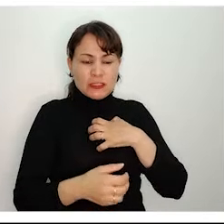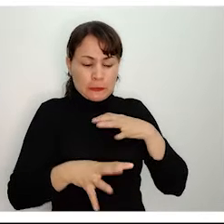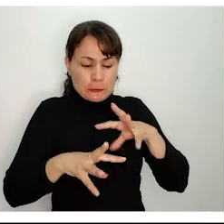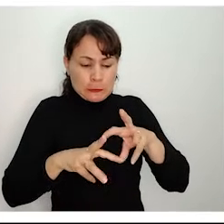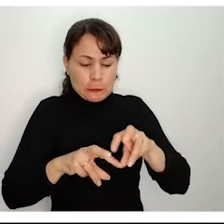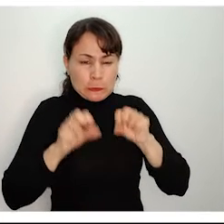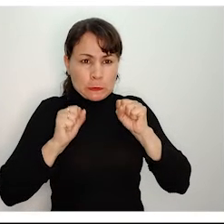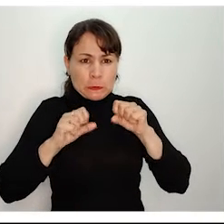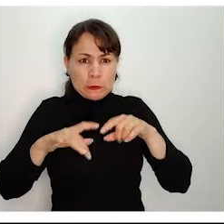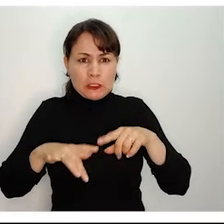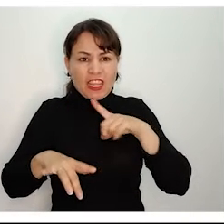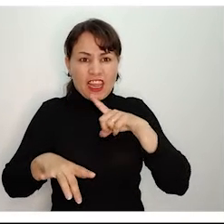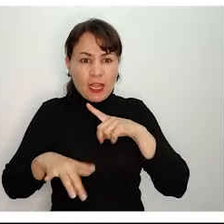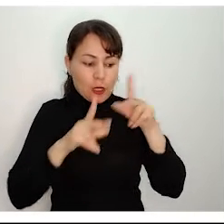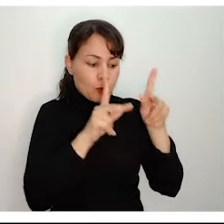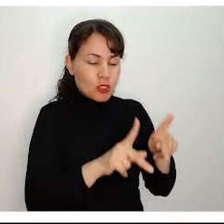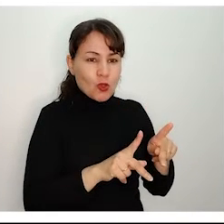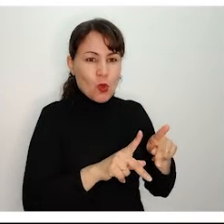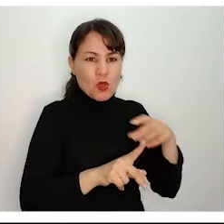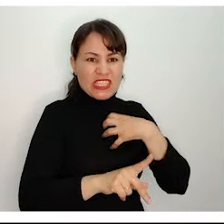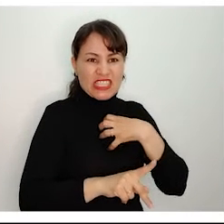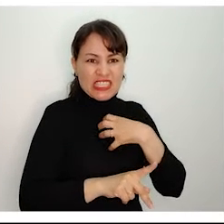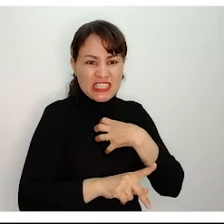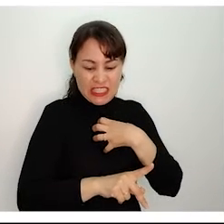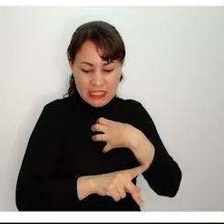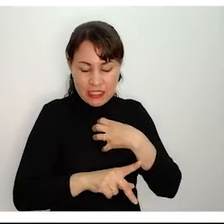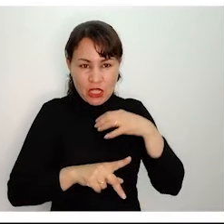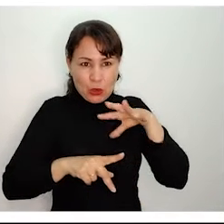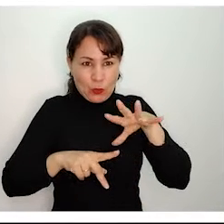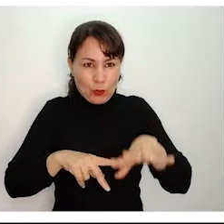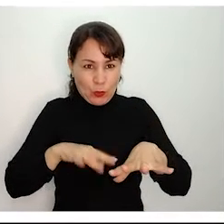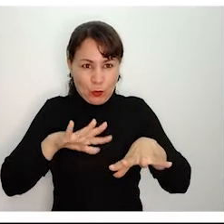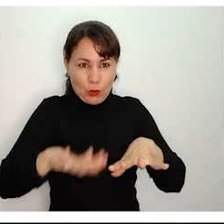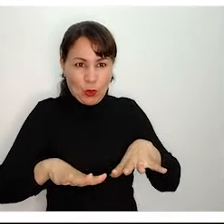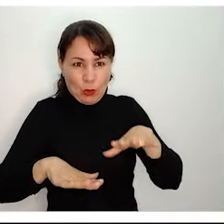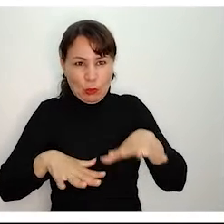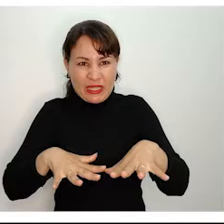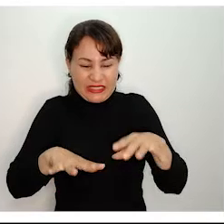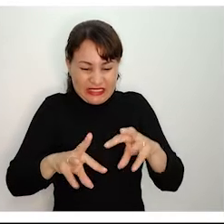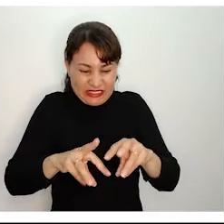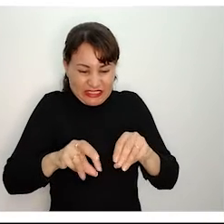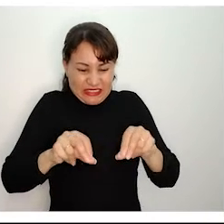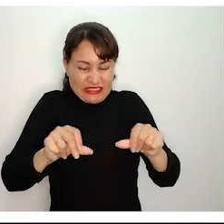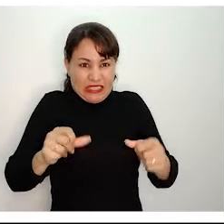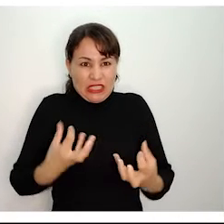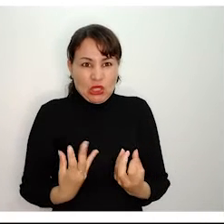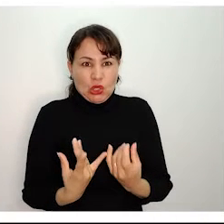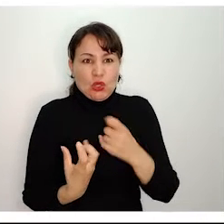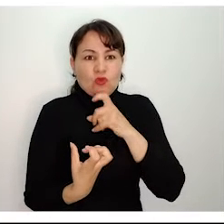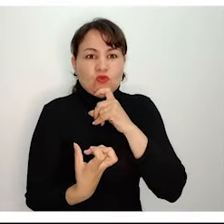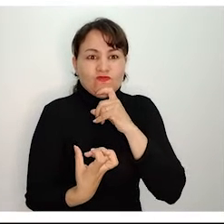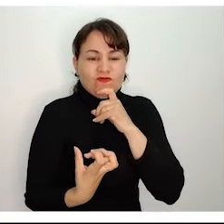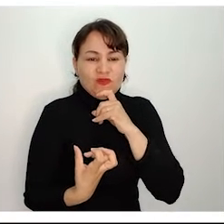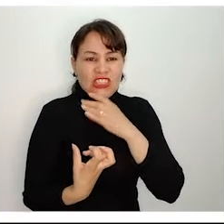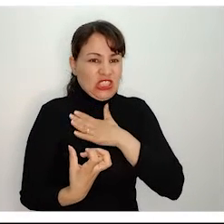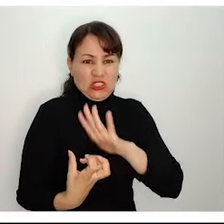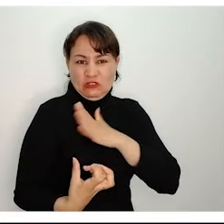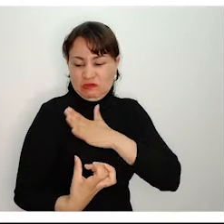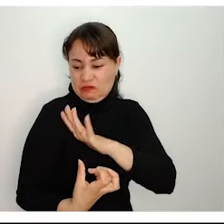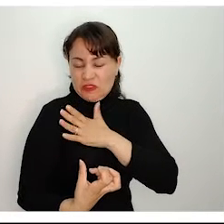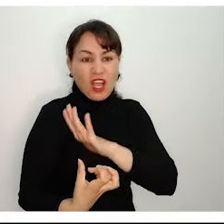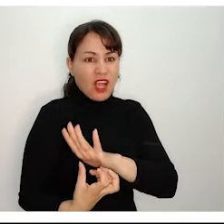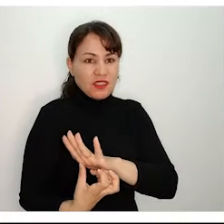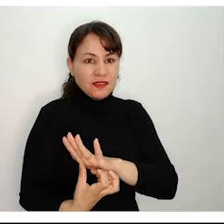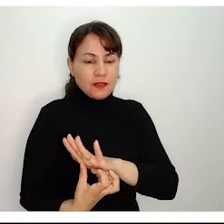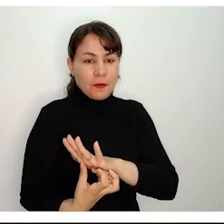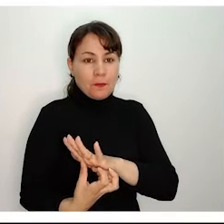aquela sensação angustiante que algumas pessoas têm ao tocar o pé na areia, na grama ou em algum tipo